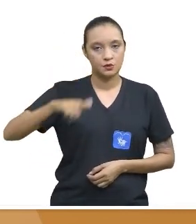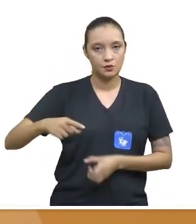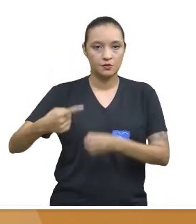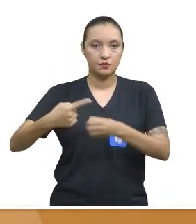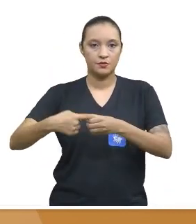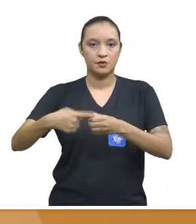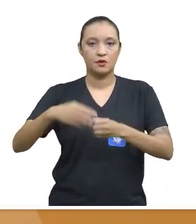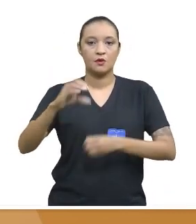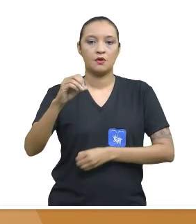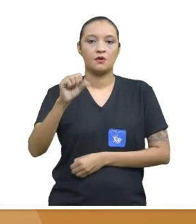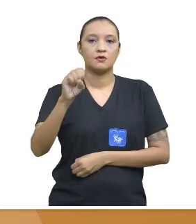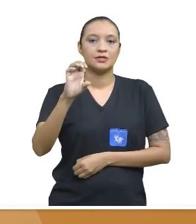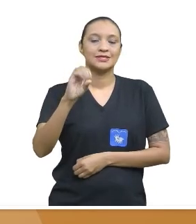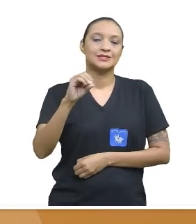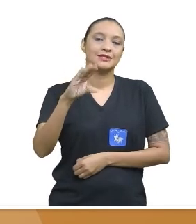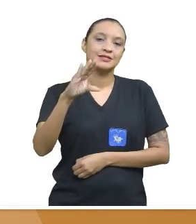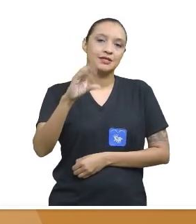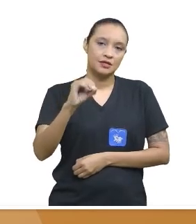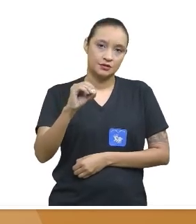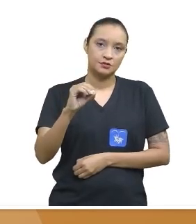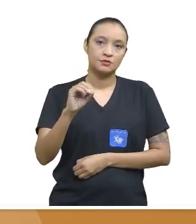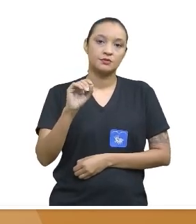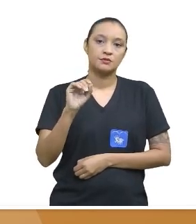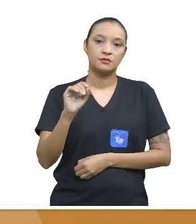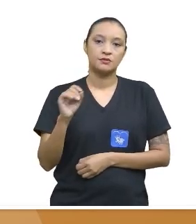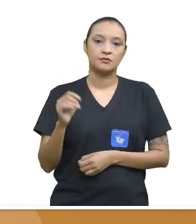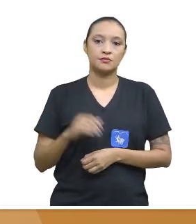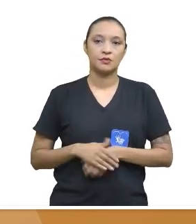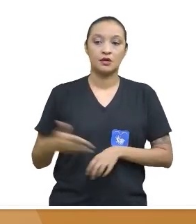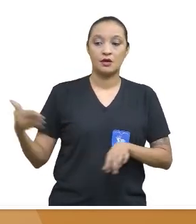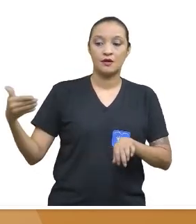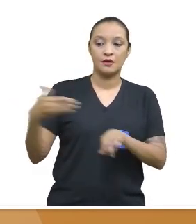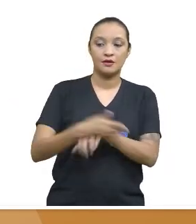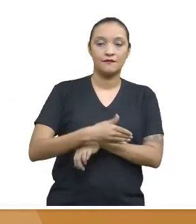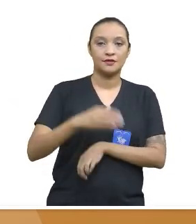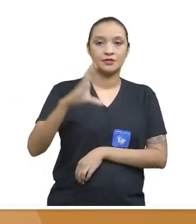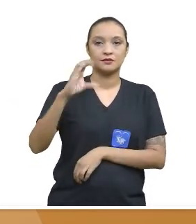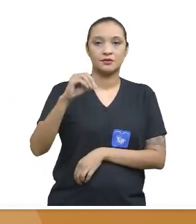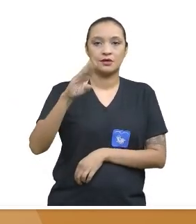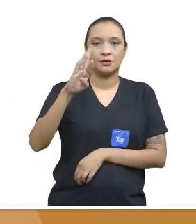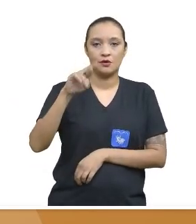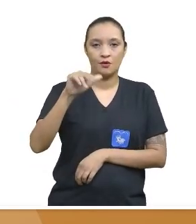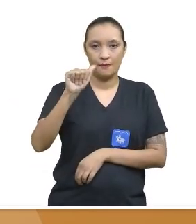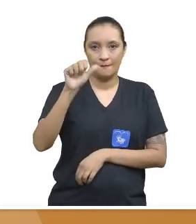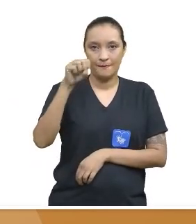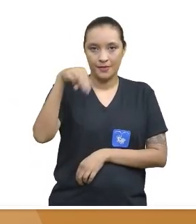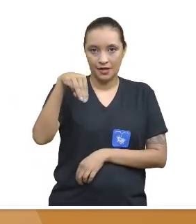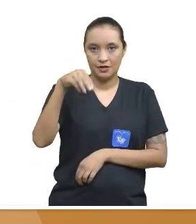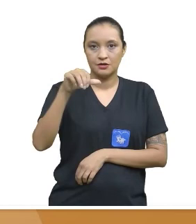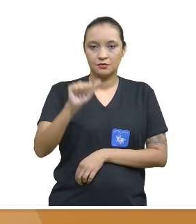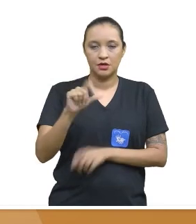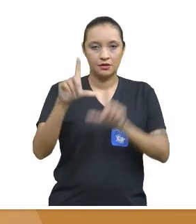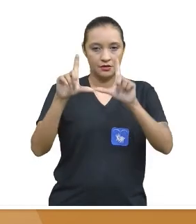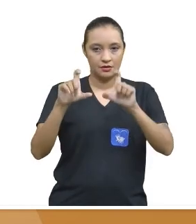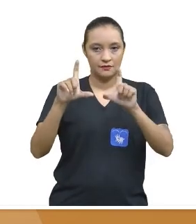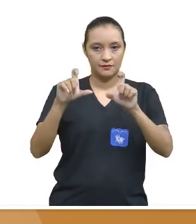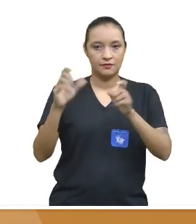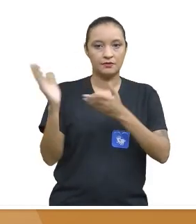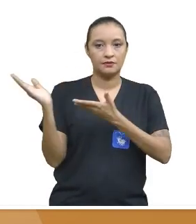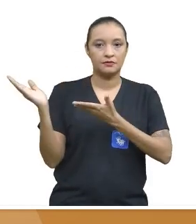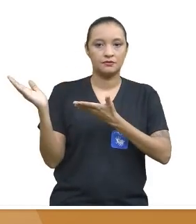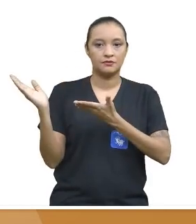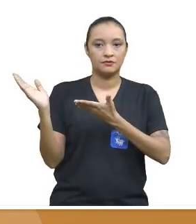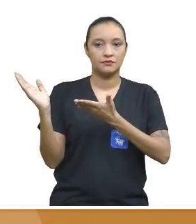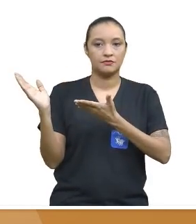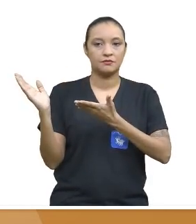de julho de 68, a invasão da Cobrasma. E como vocês podem ver na foto,